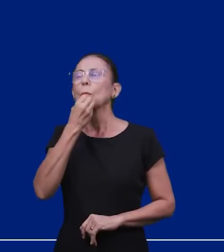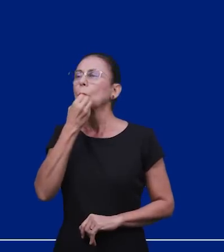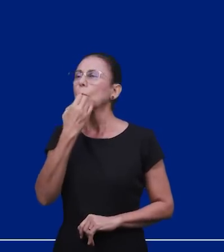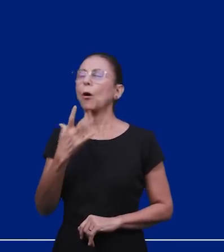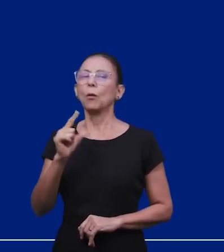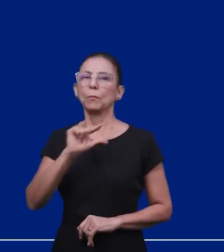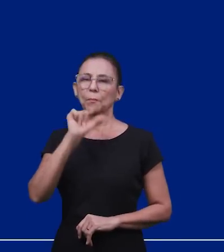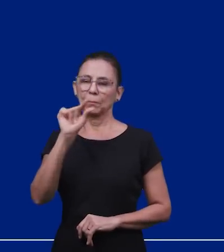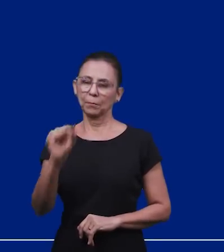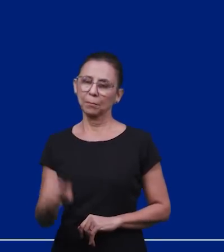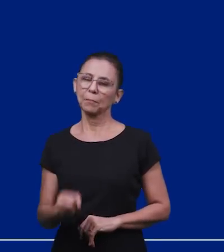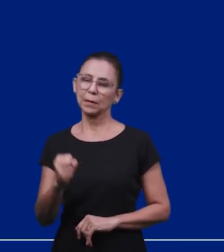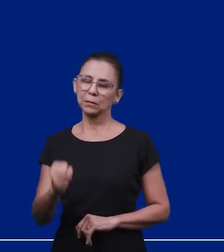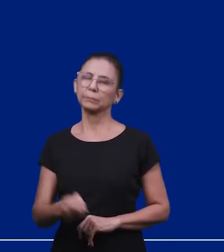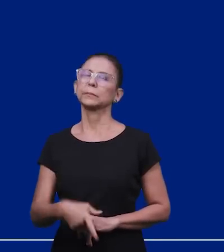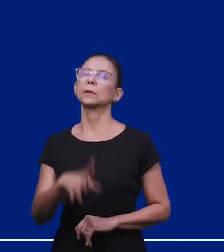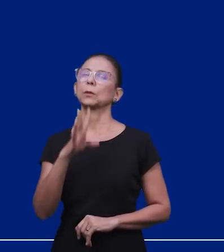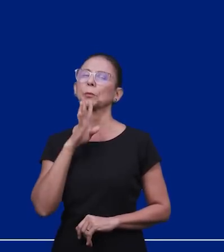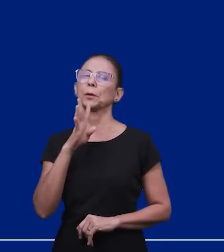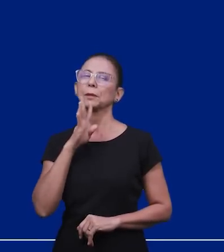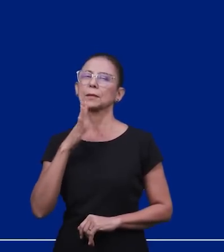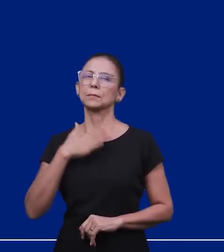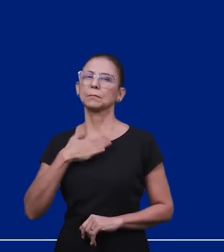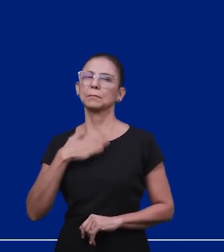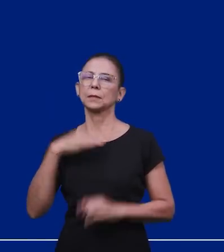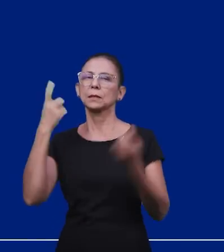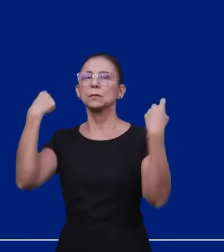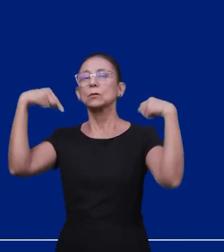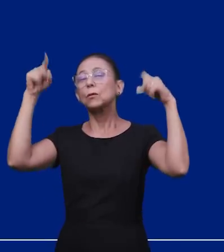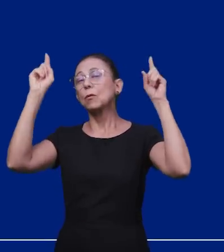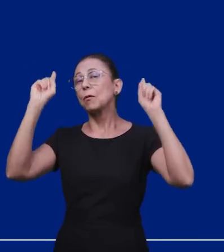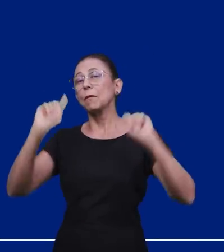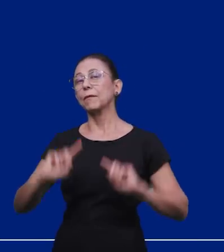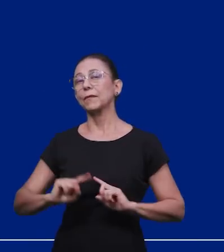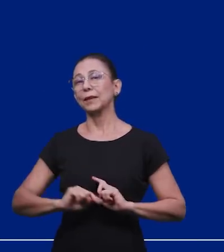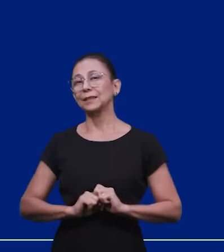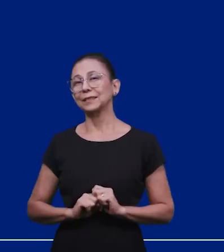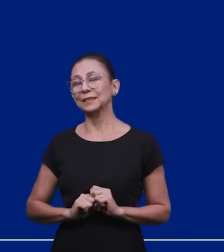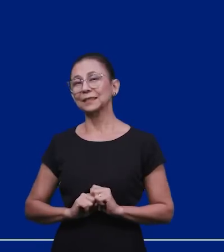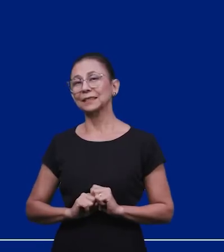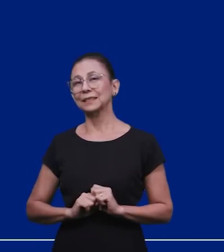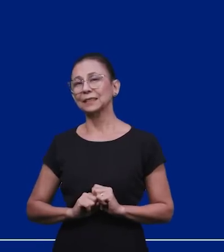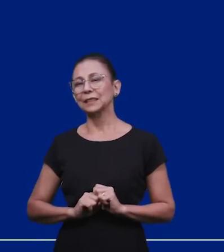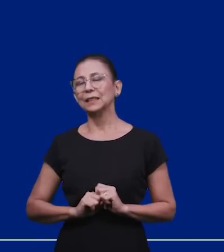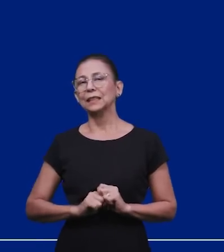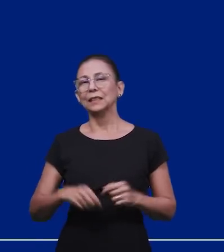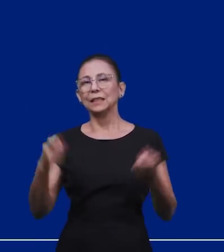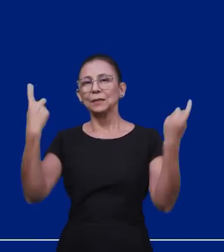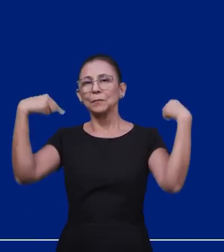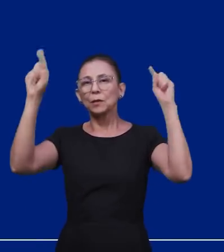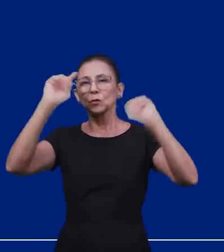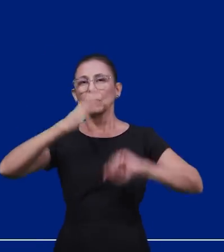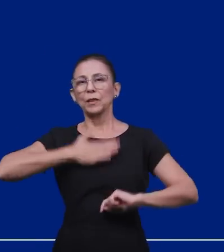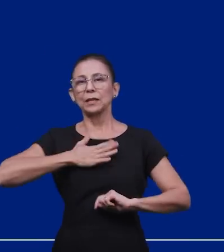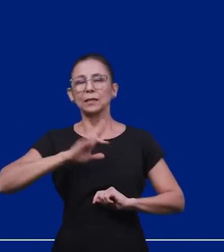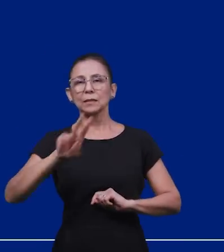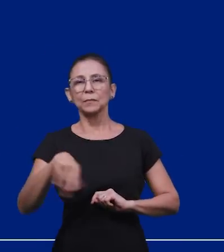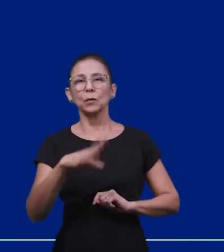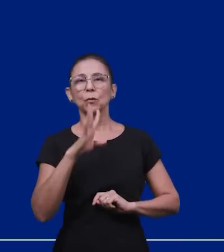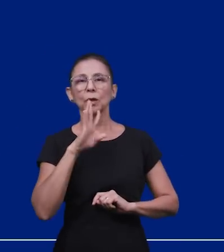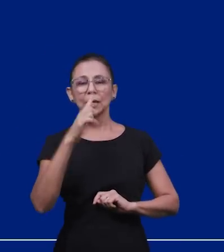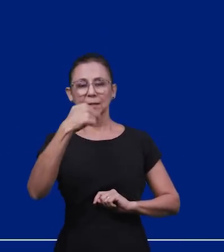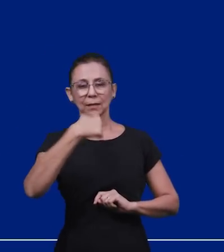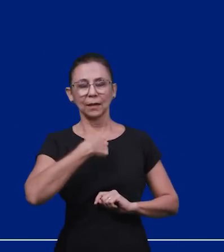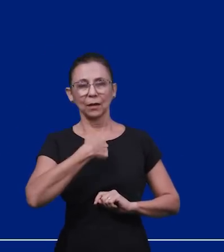o bom pastor e conheço as minhas ovelhas e das minhas sou conhecido. Amém. Ele não